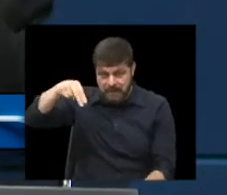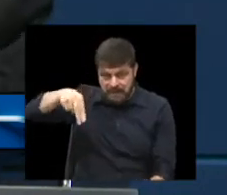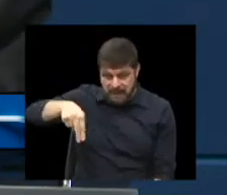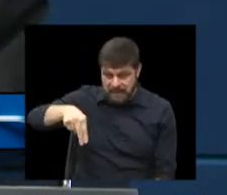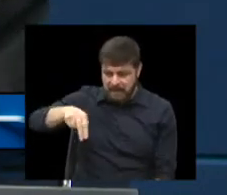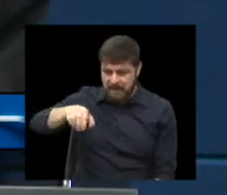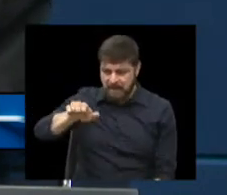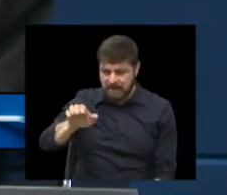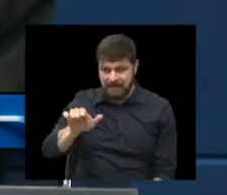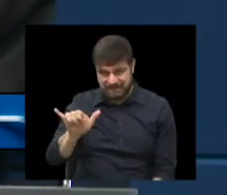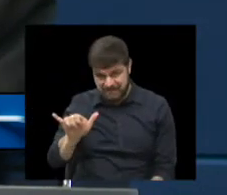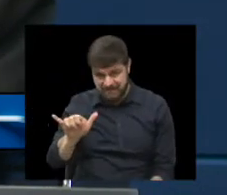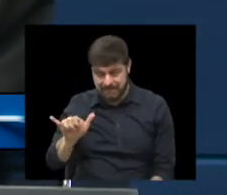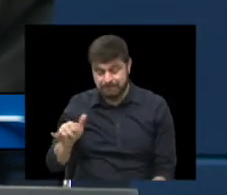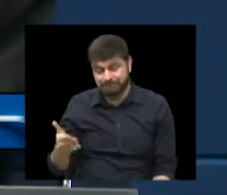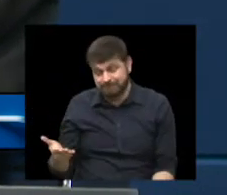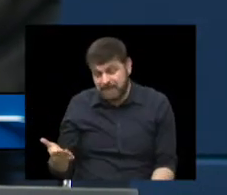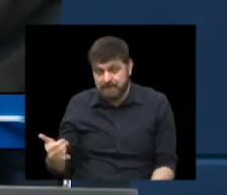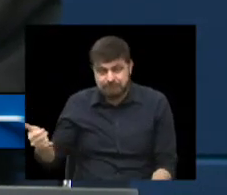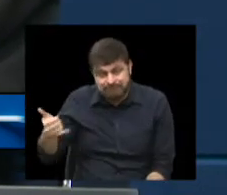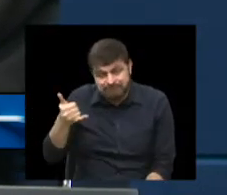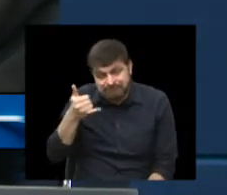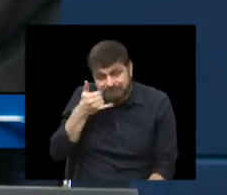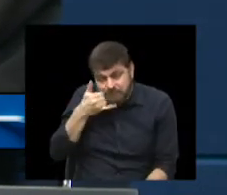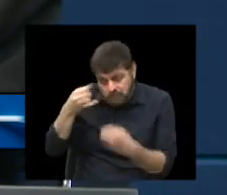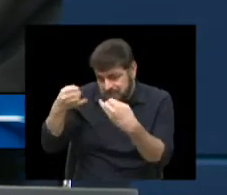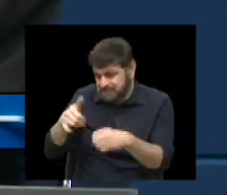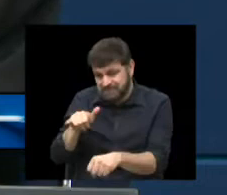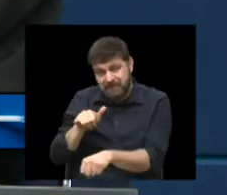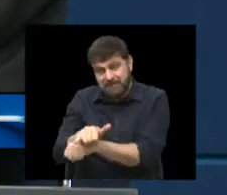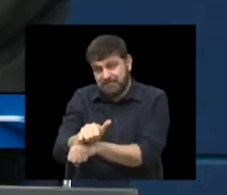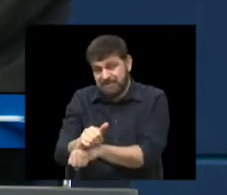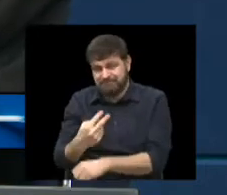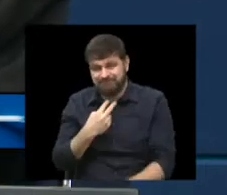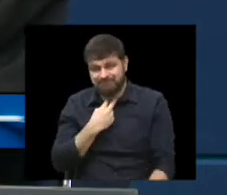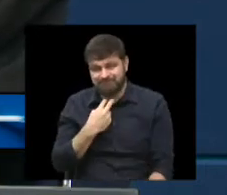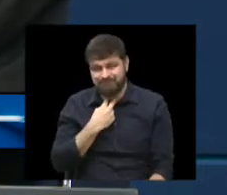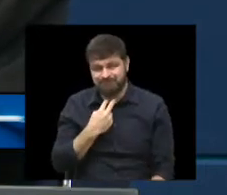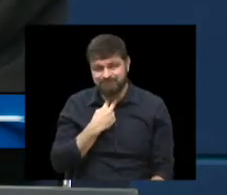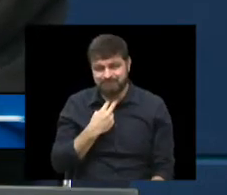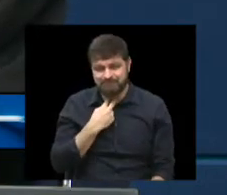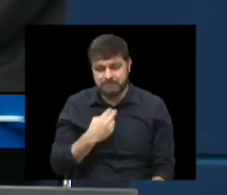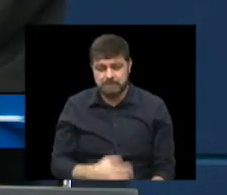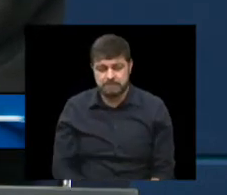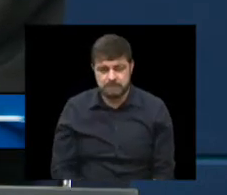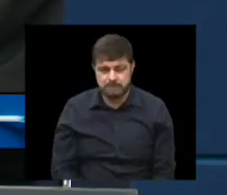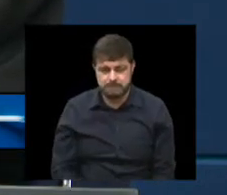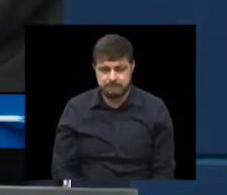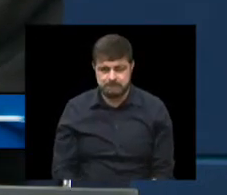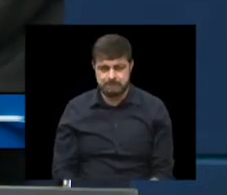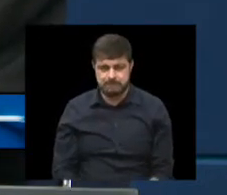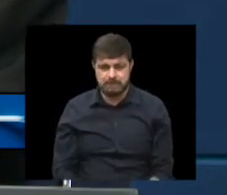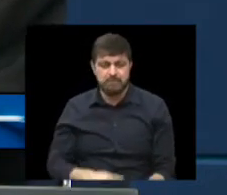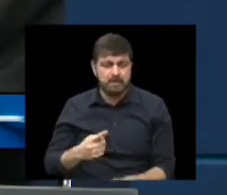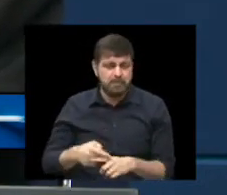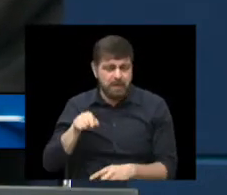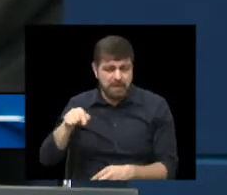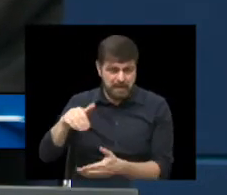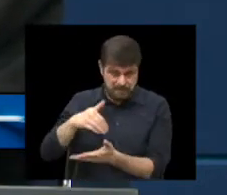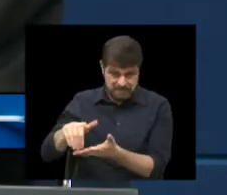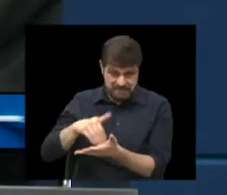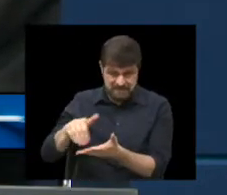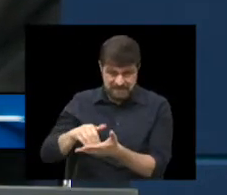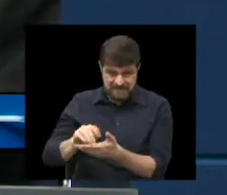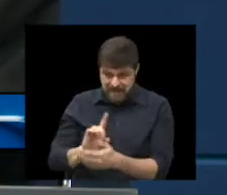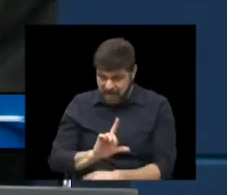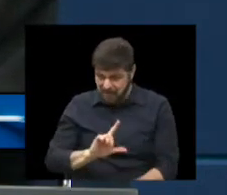Eu sei que ele até me ligou, justificou, não pôde estar presente, o vereador líder de governo, Marcos Bernadelli, porque eu sei que ele foi chamado para uma